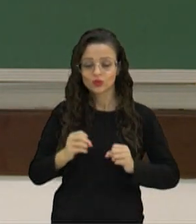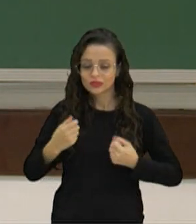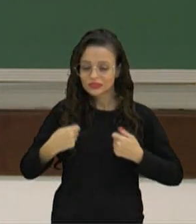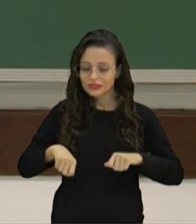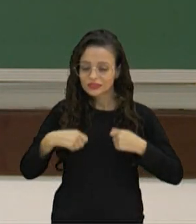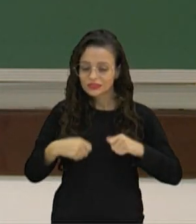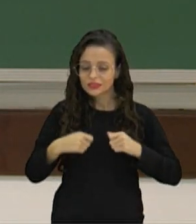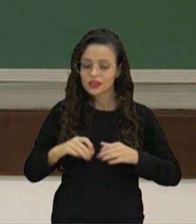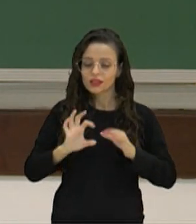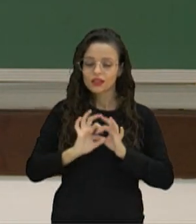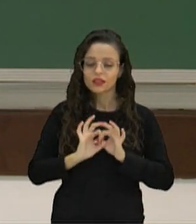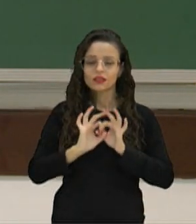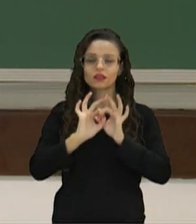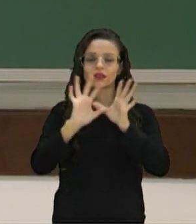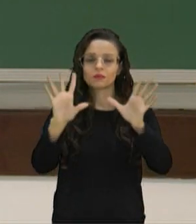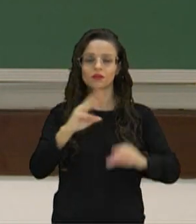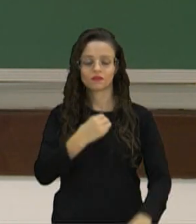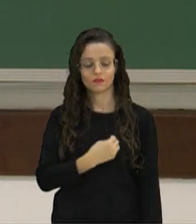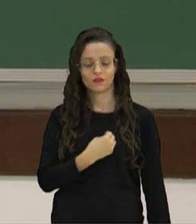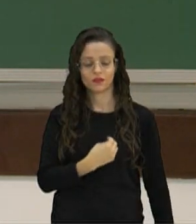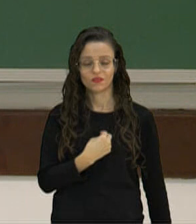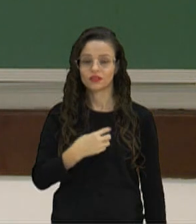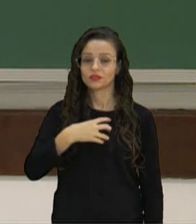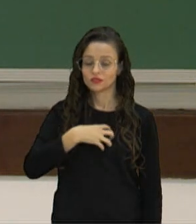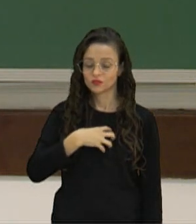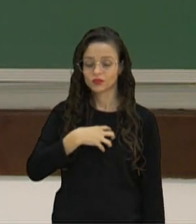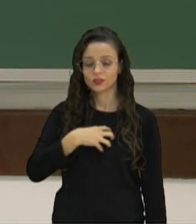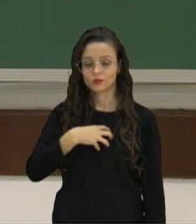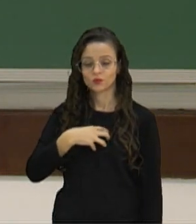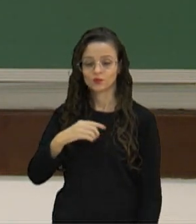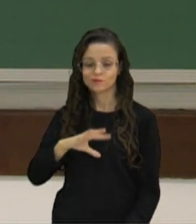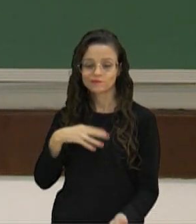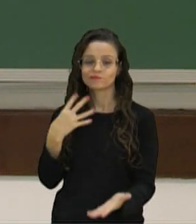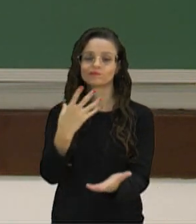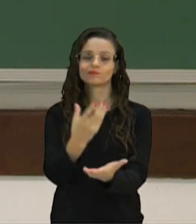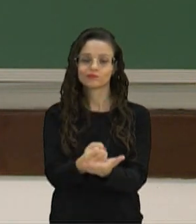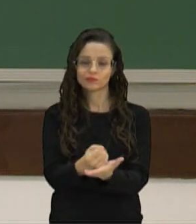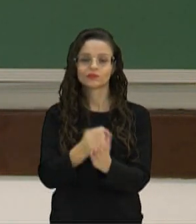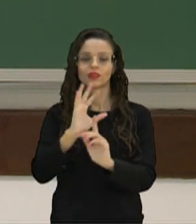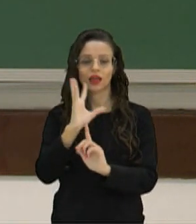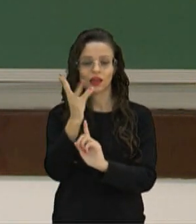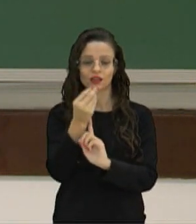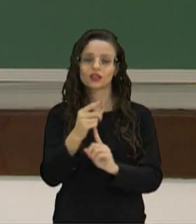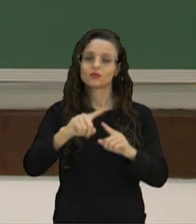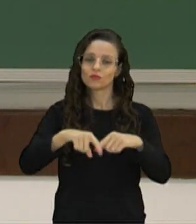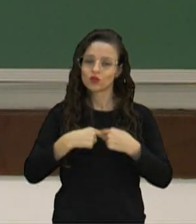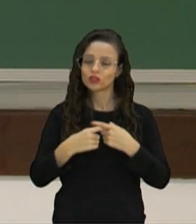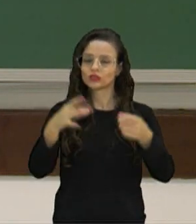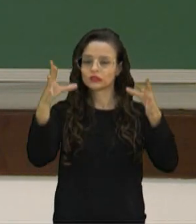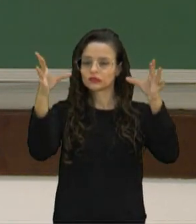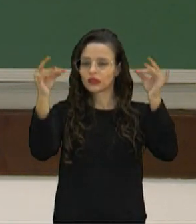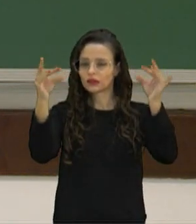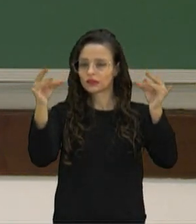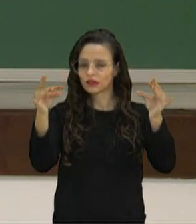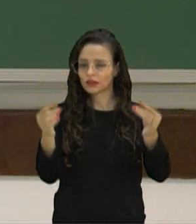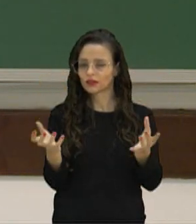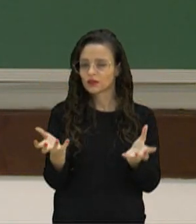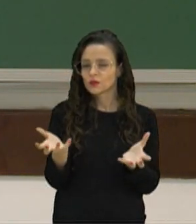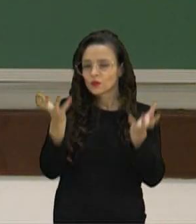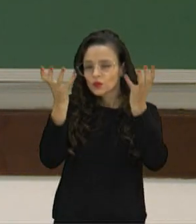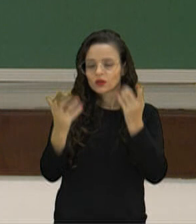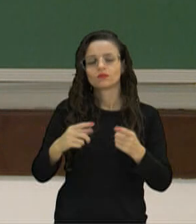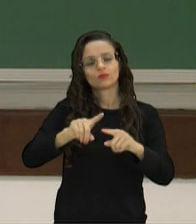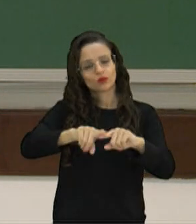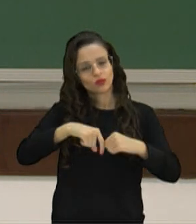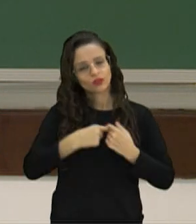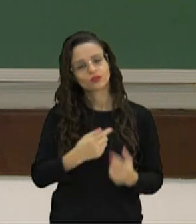de liberdade e de vivência dos sentimentos para a arte. Por isso toda a ornamentação, por isso que o barroco é dramático, porque